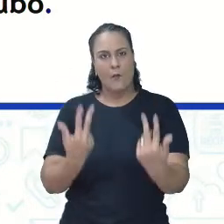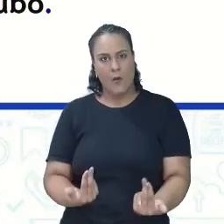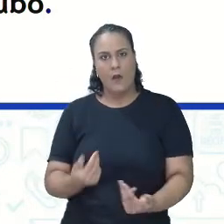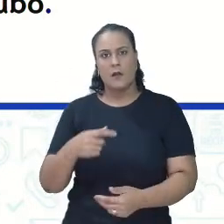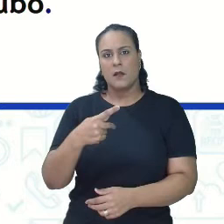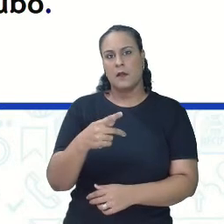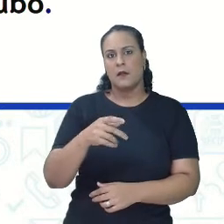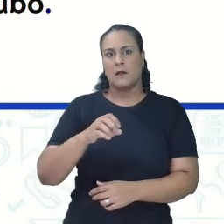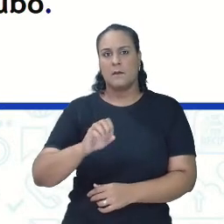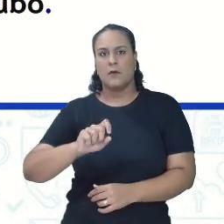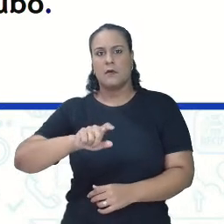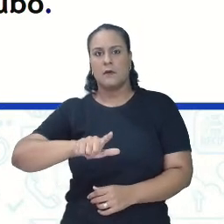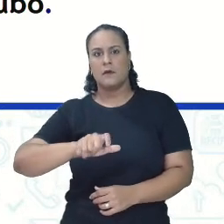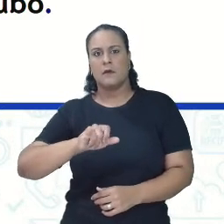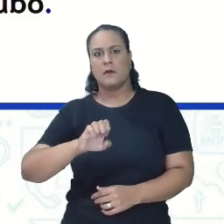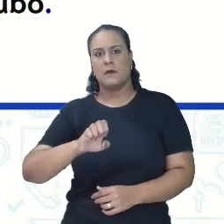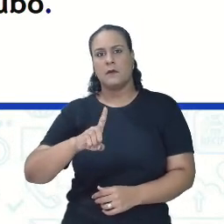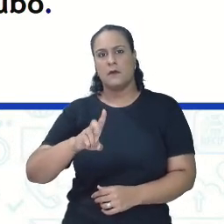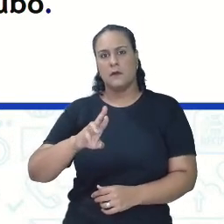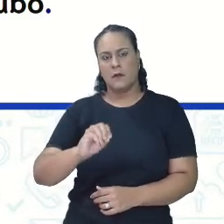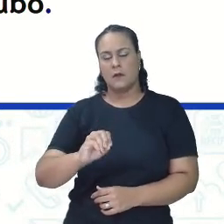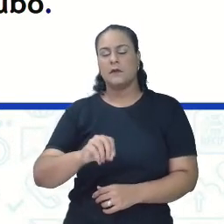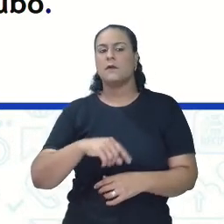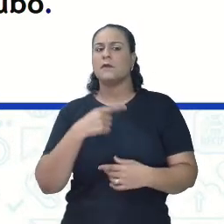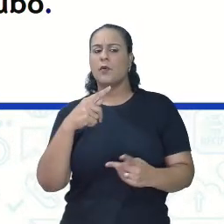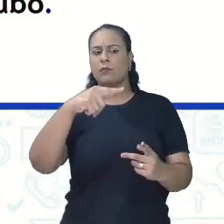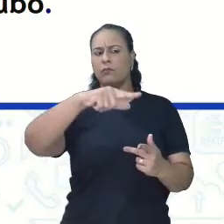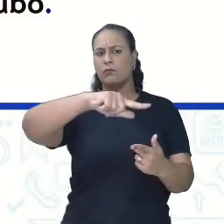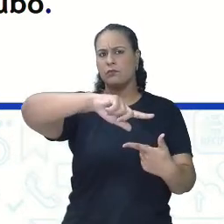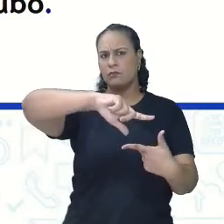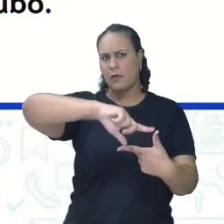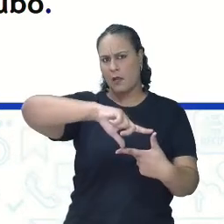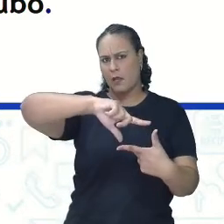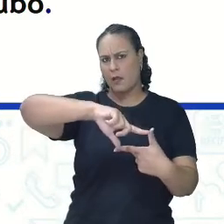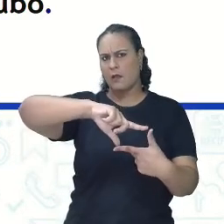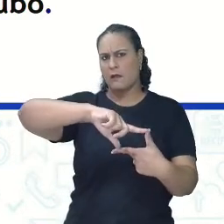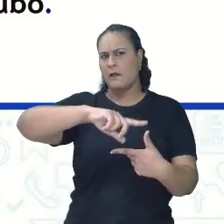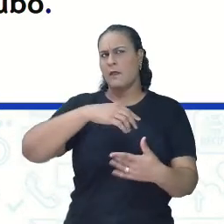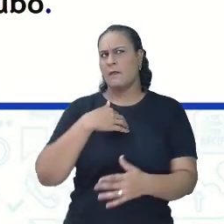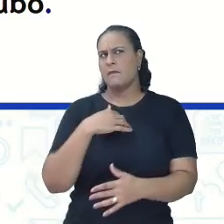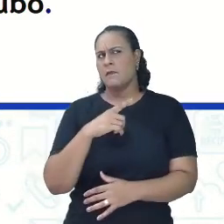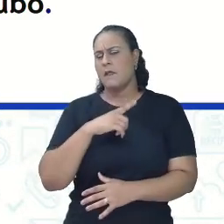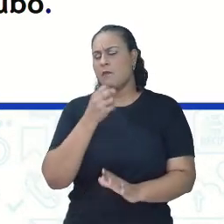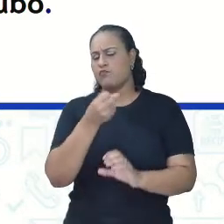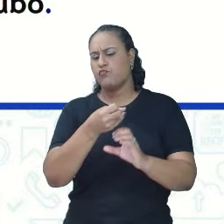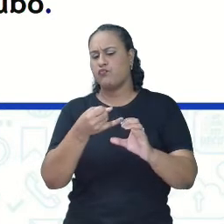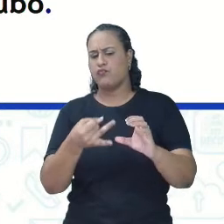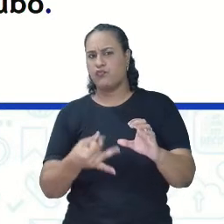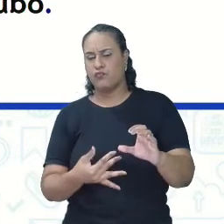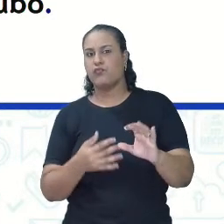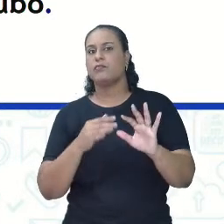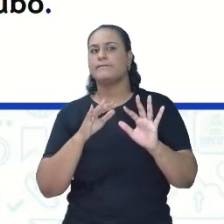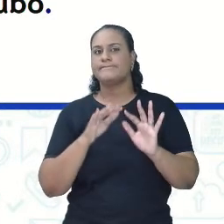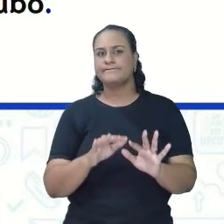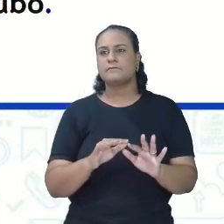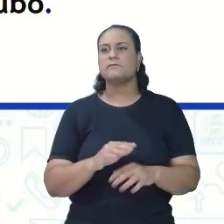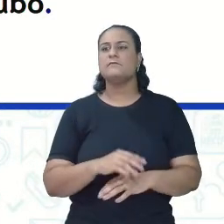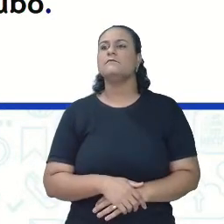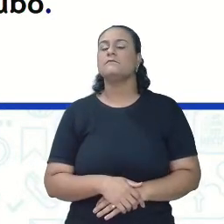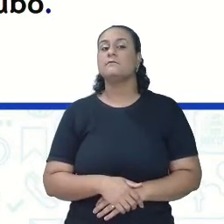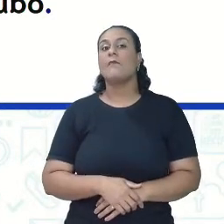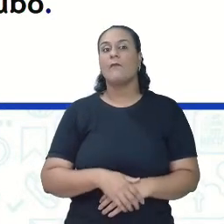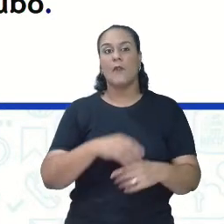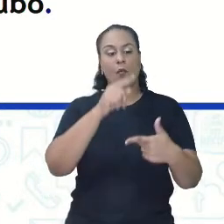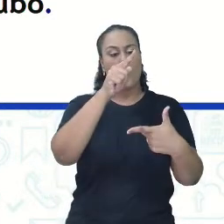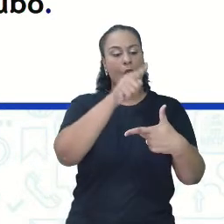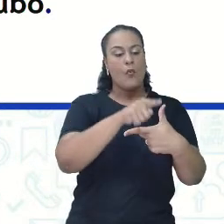começa a pensar que o retângulo tem algumas características objetivas, né? Os ângulos são de 90